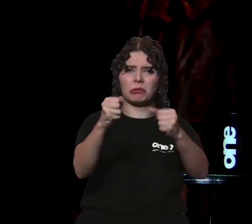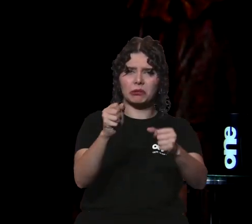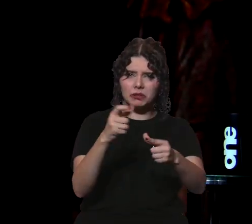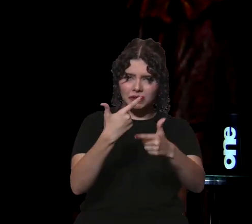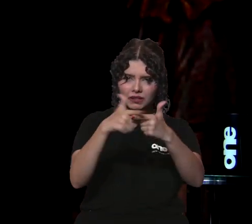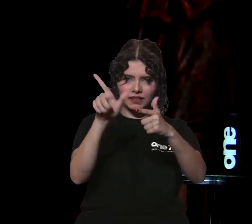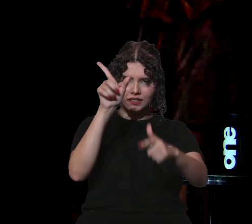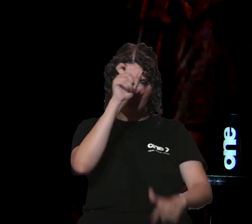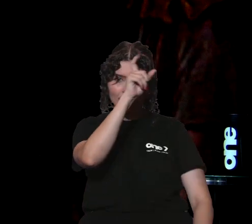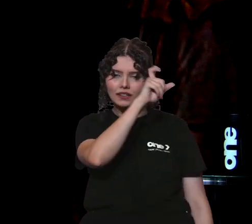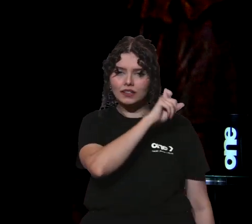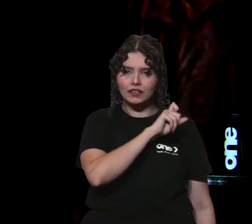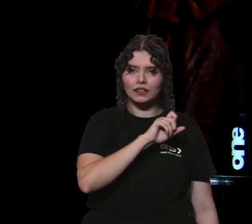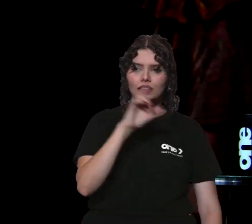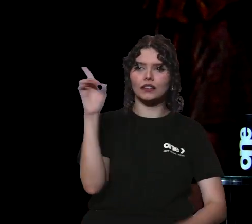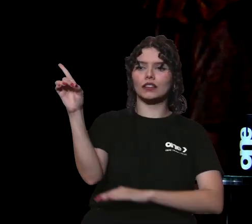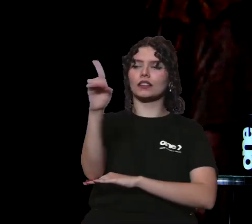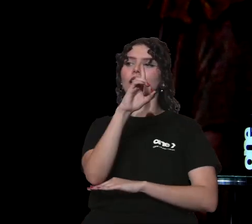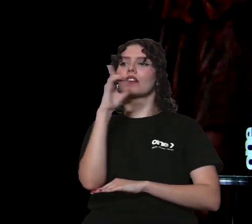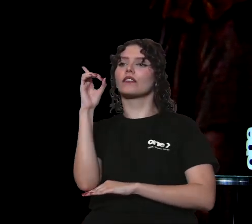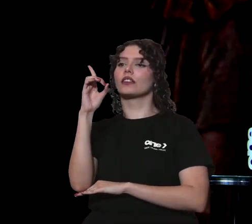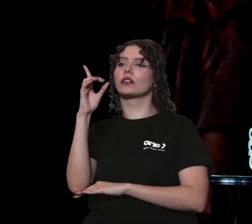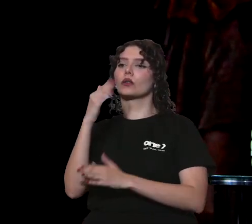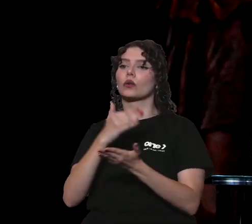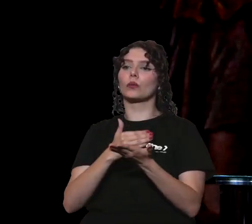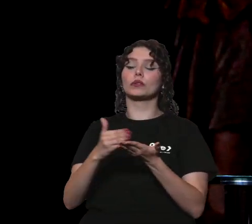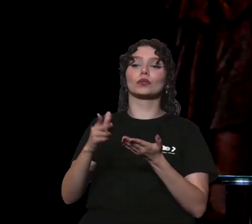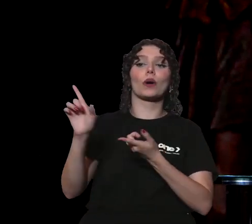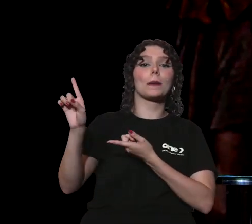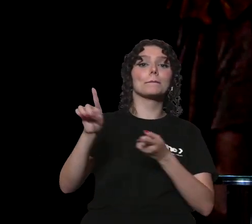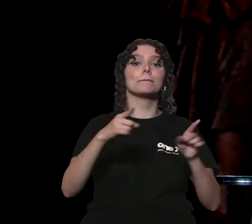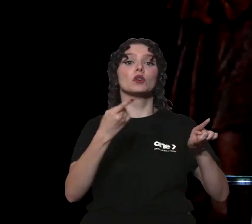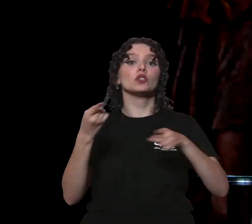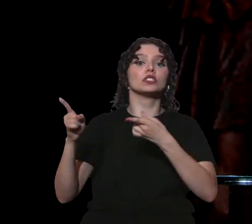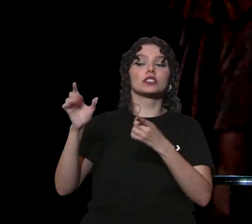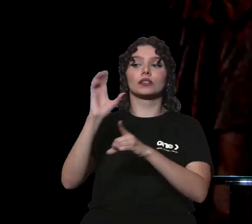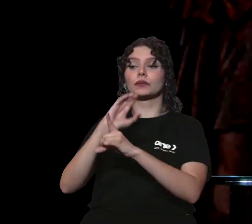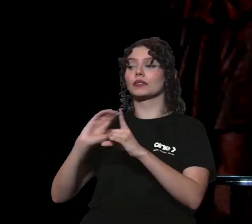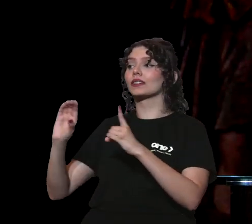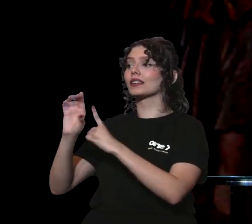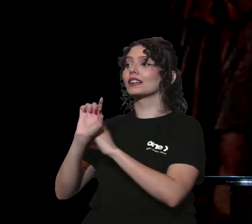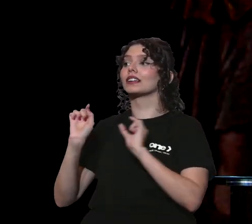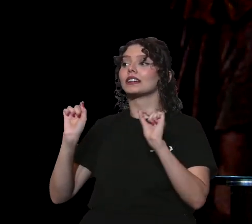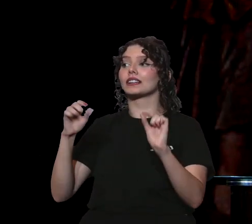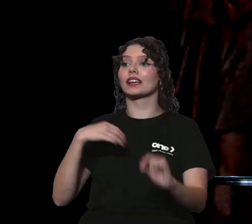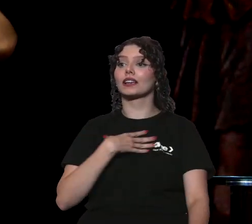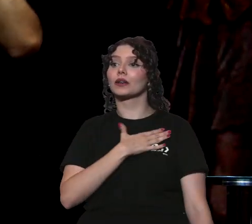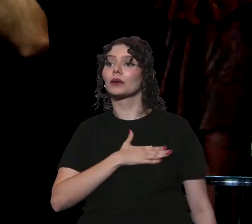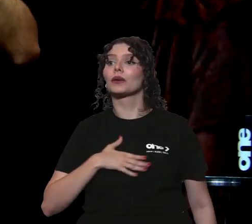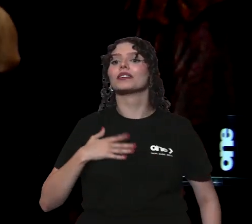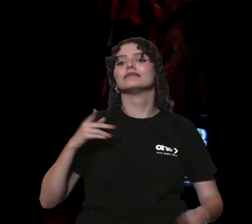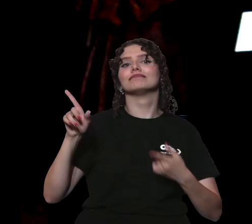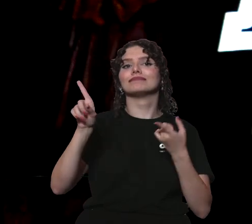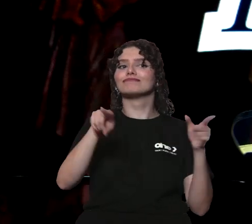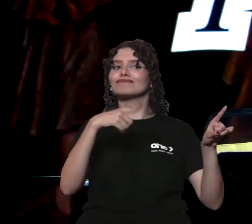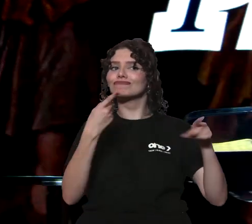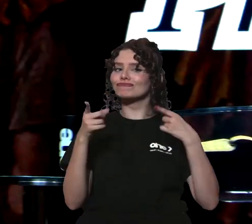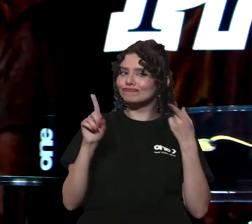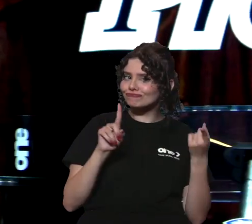ele instituiu algo novo no culto, a música. Quem gosta de ouvir música? É bom,